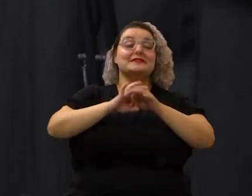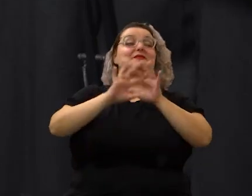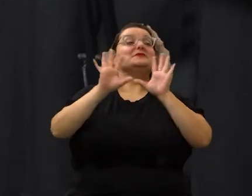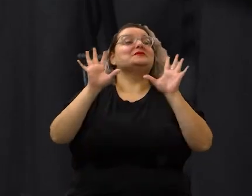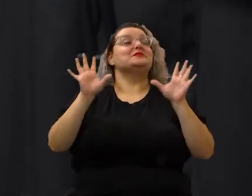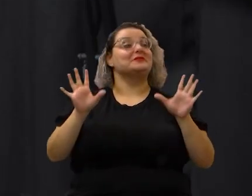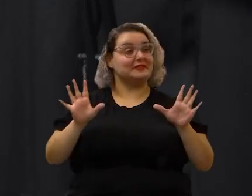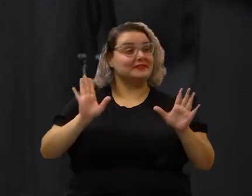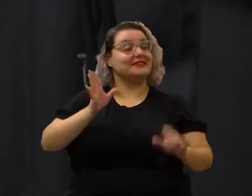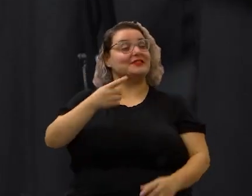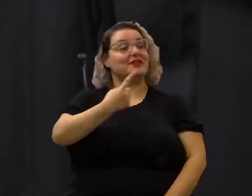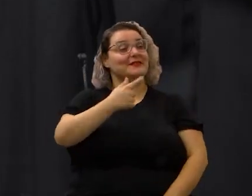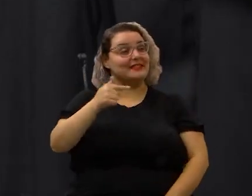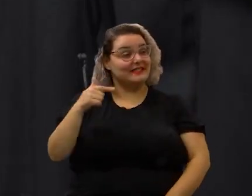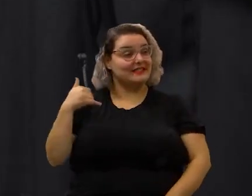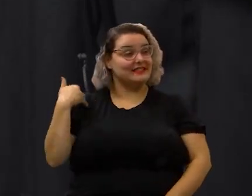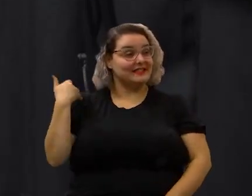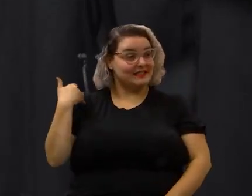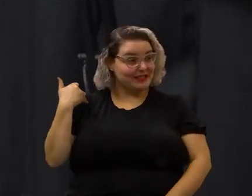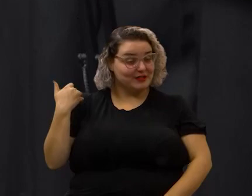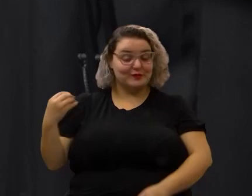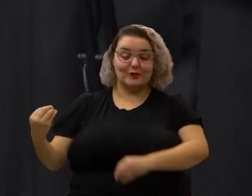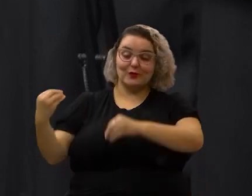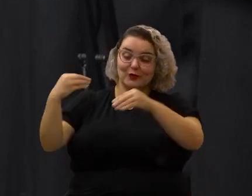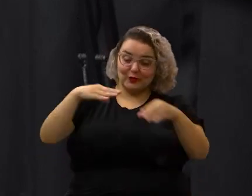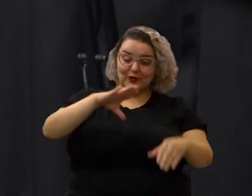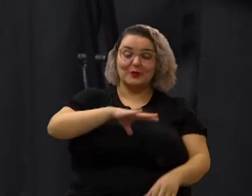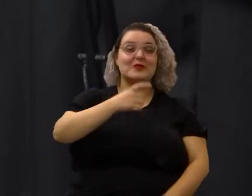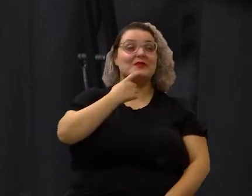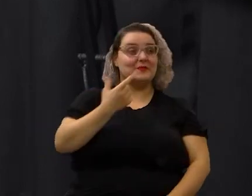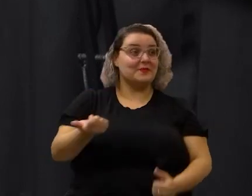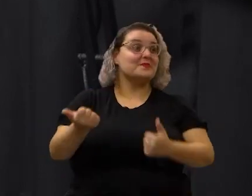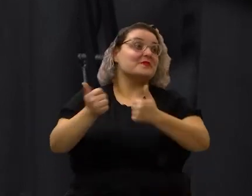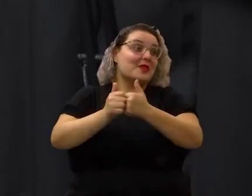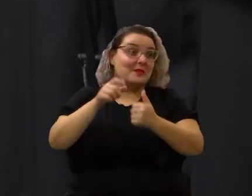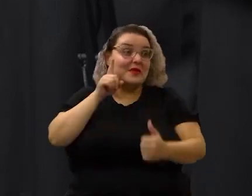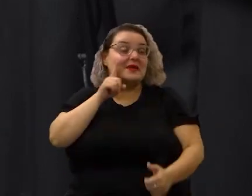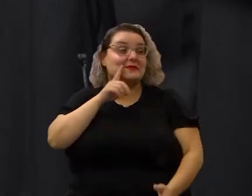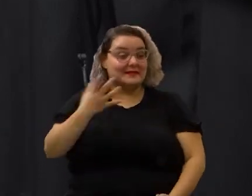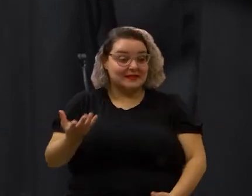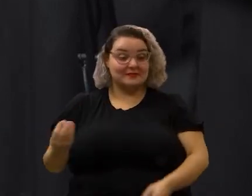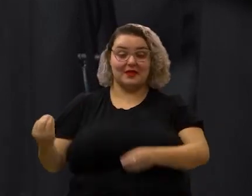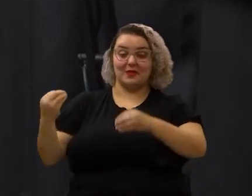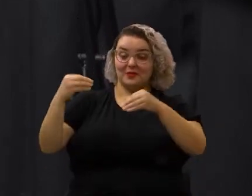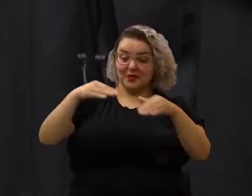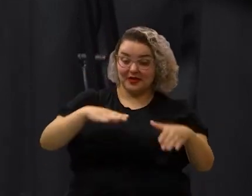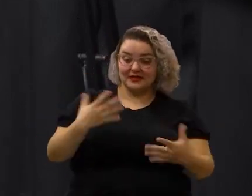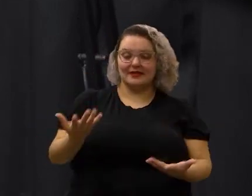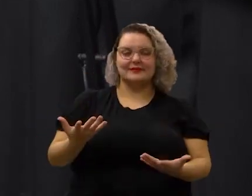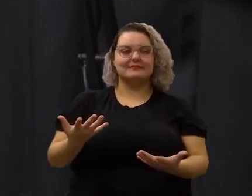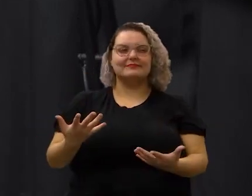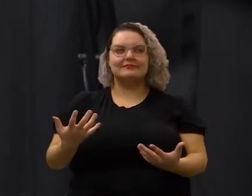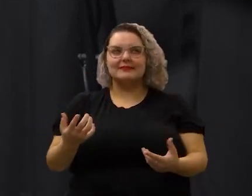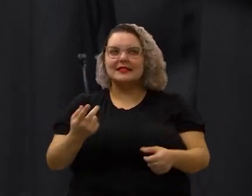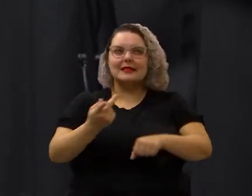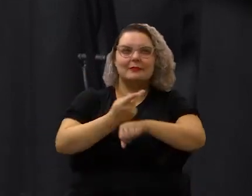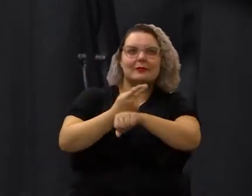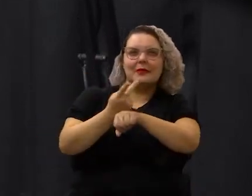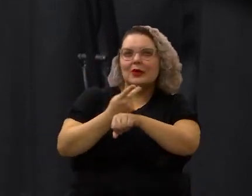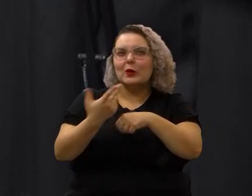tão livre, que já aos 17 anos veio para Campinas, apesar de ser perto de Americana, mas já veio